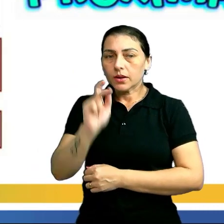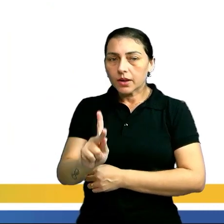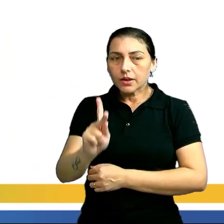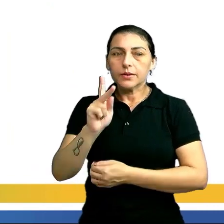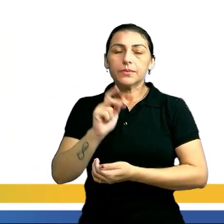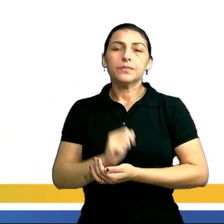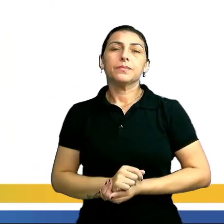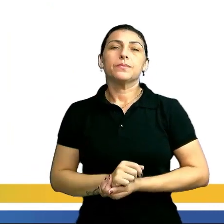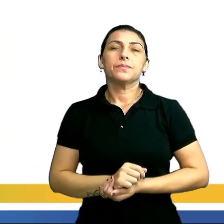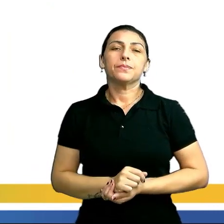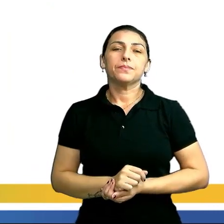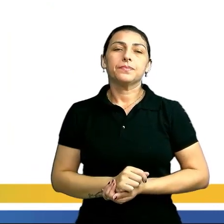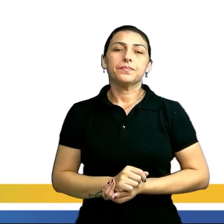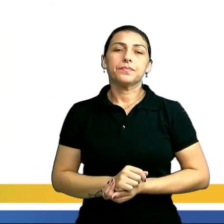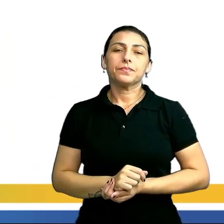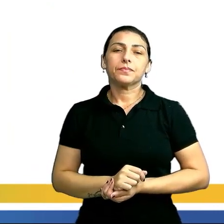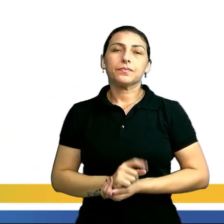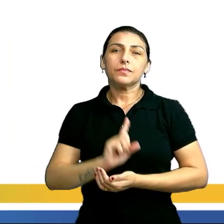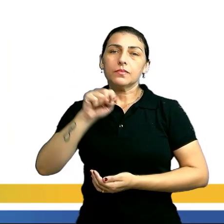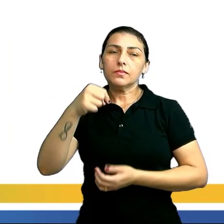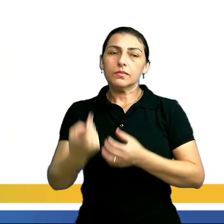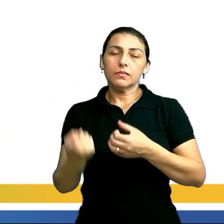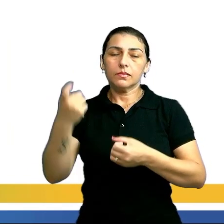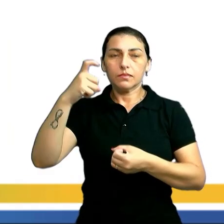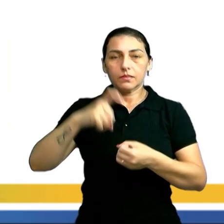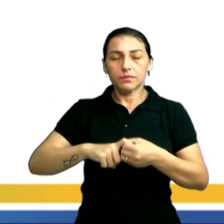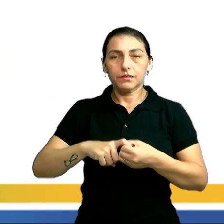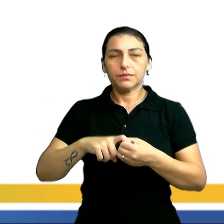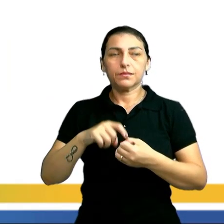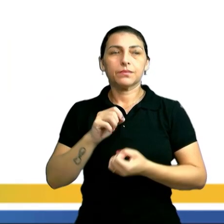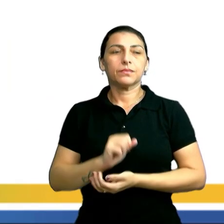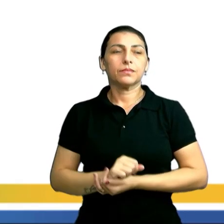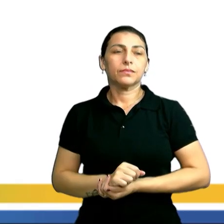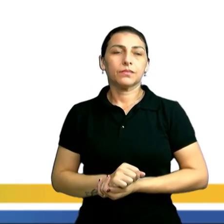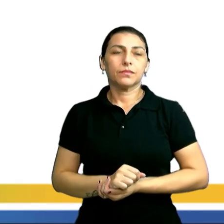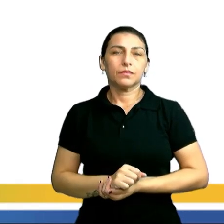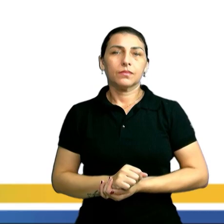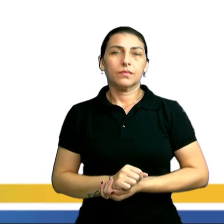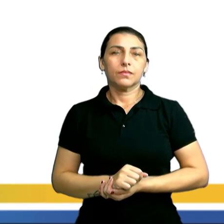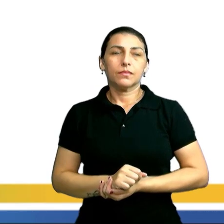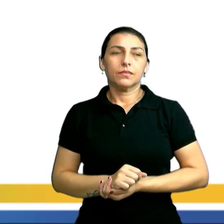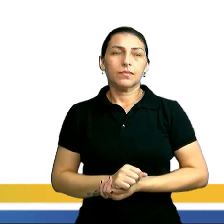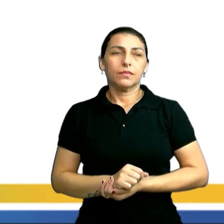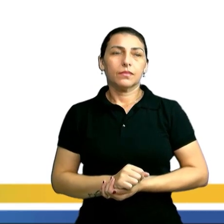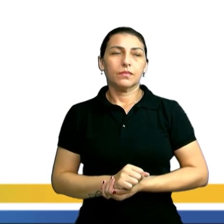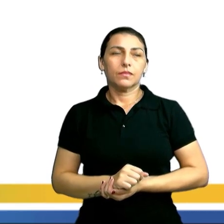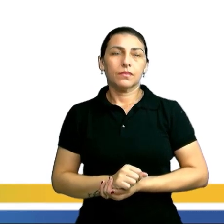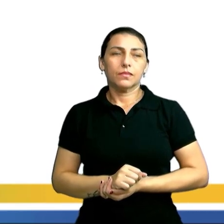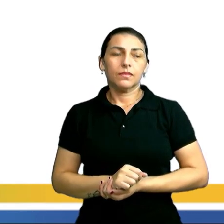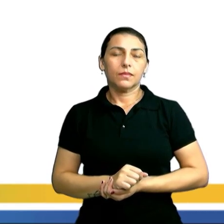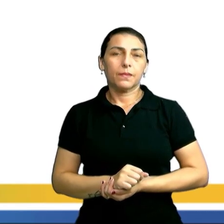questão. Depois a gente comenta algo a respeito.